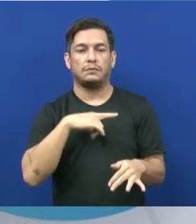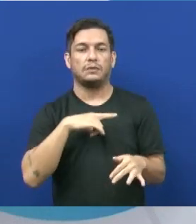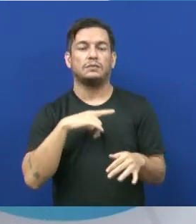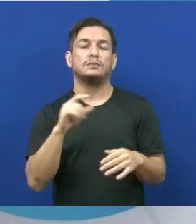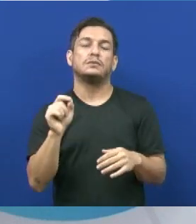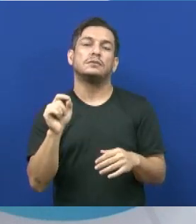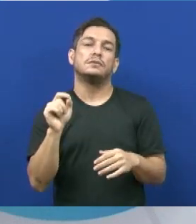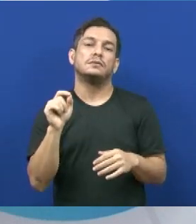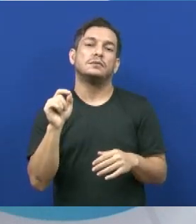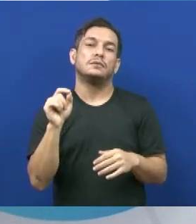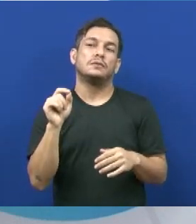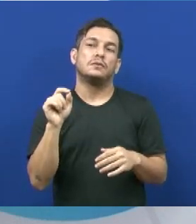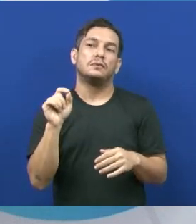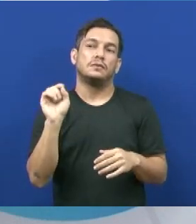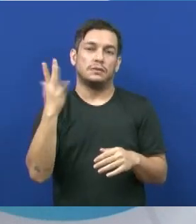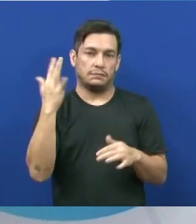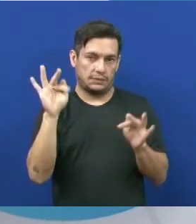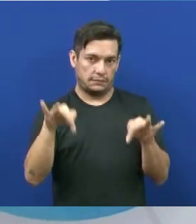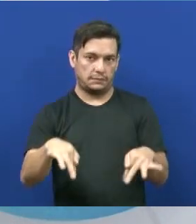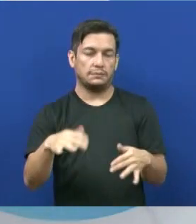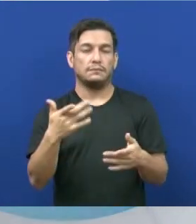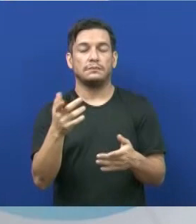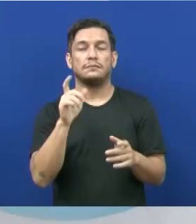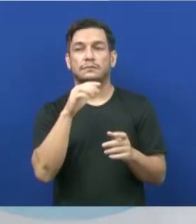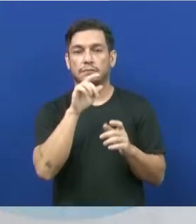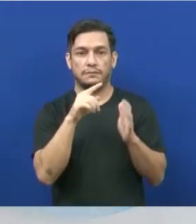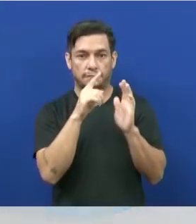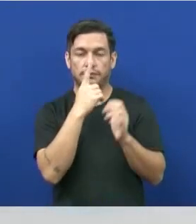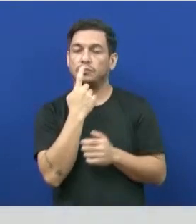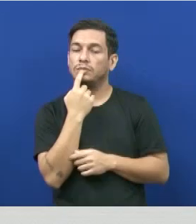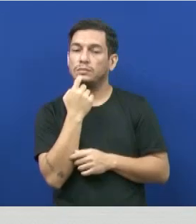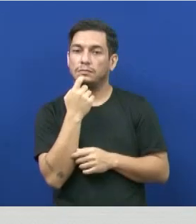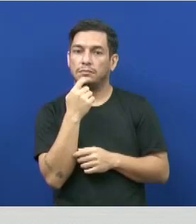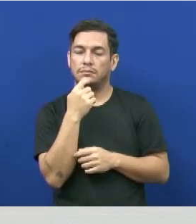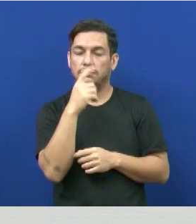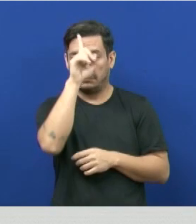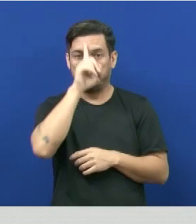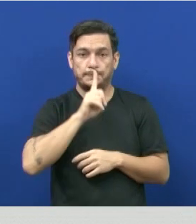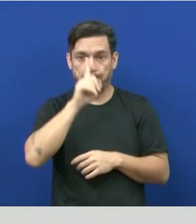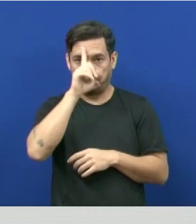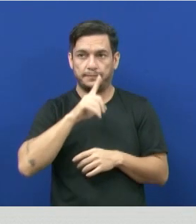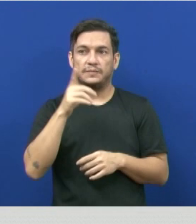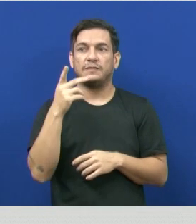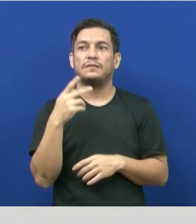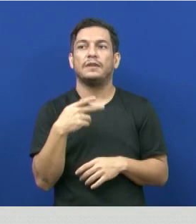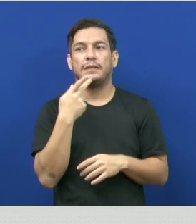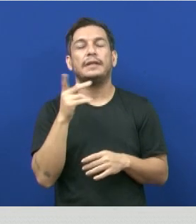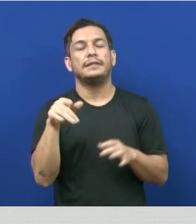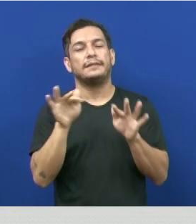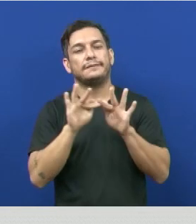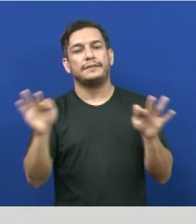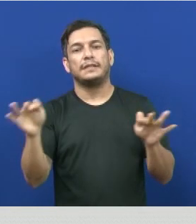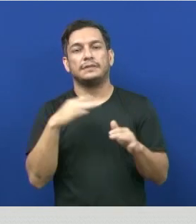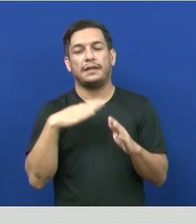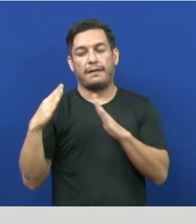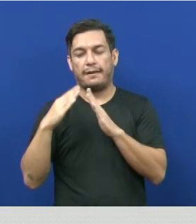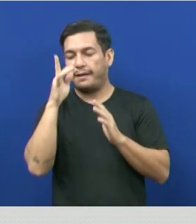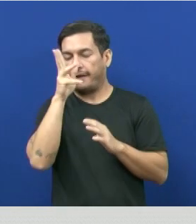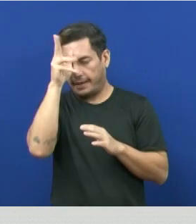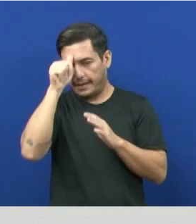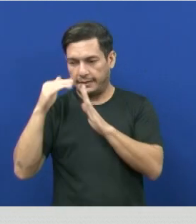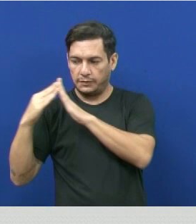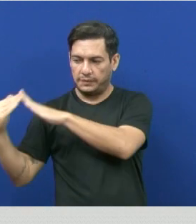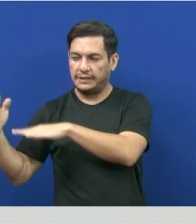temos o final dessa história desse caso nessa parte amarela no texto tem assim bem diz o ditado a galinha do vizinho